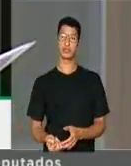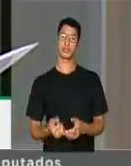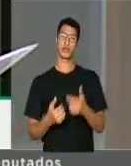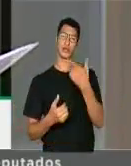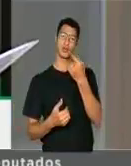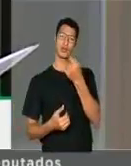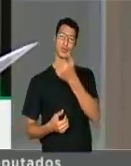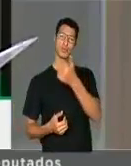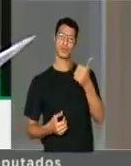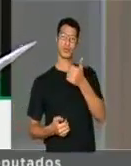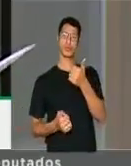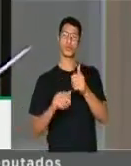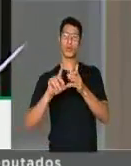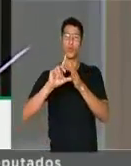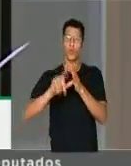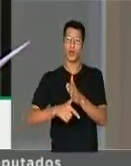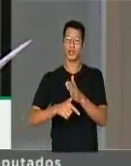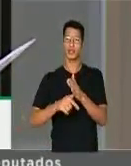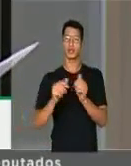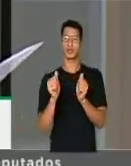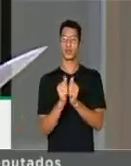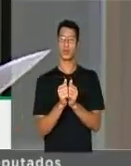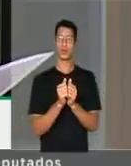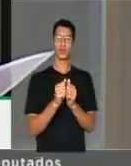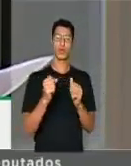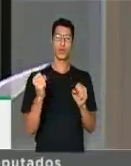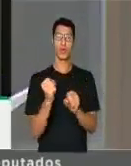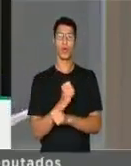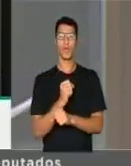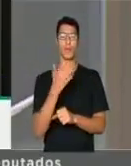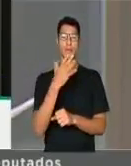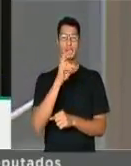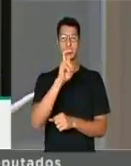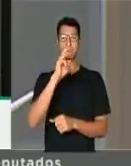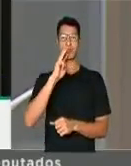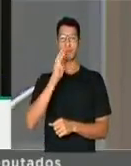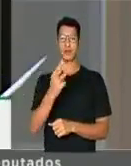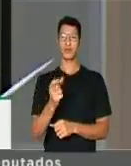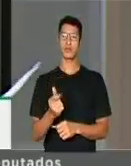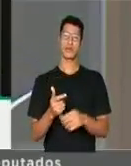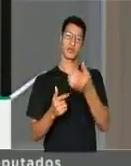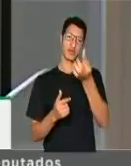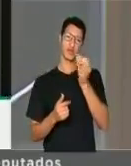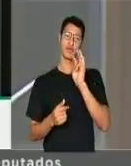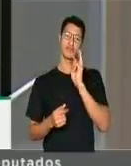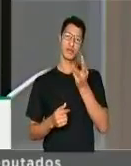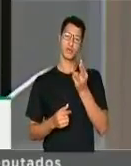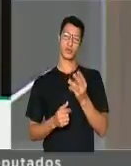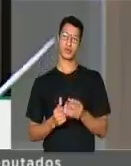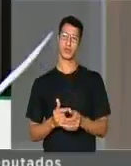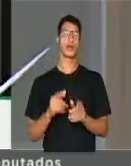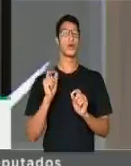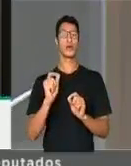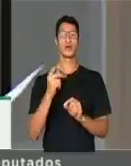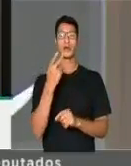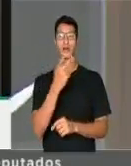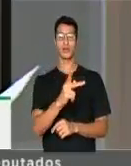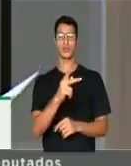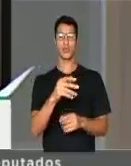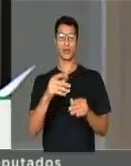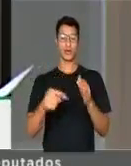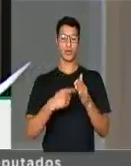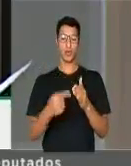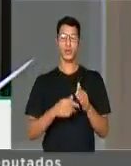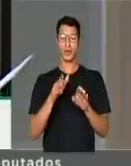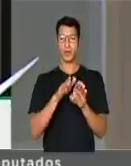Em 2011, o atraso para a correção de uma obra que custou 6 milhões, e que a sua correção,